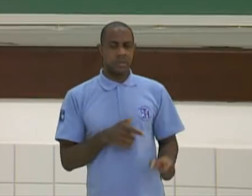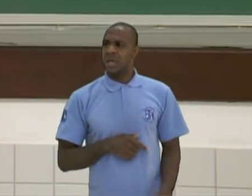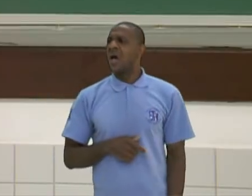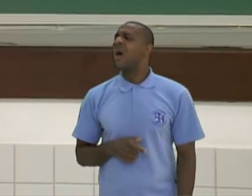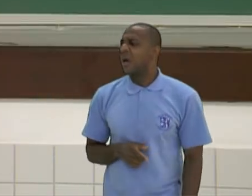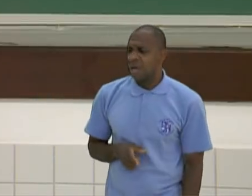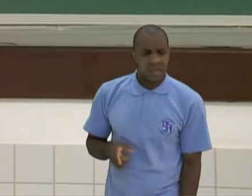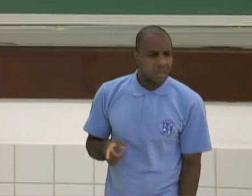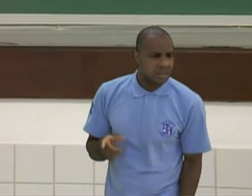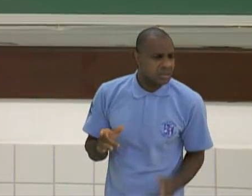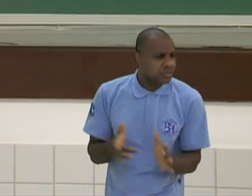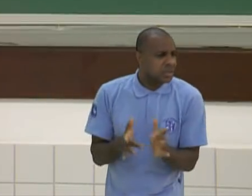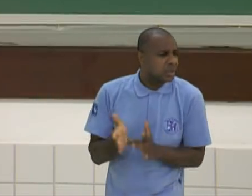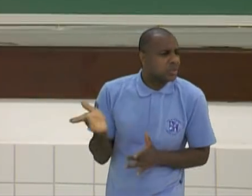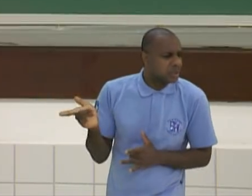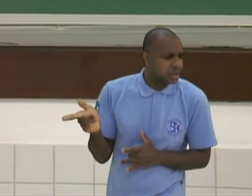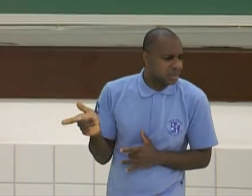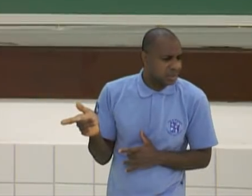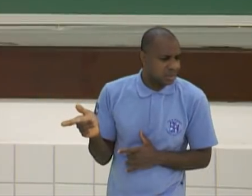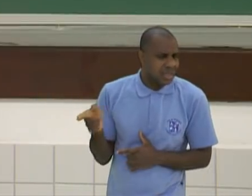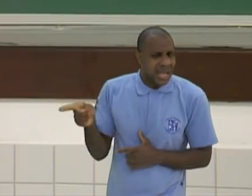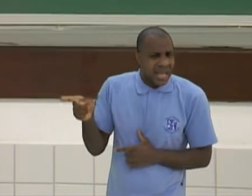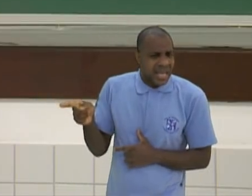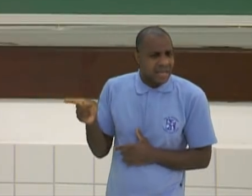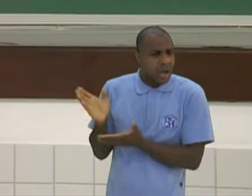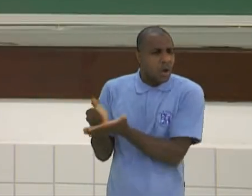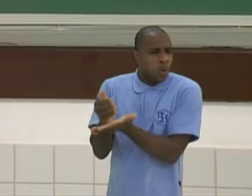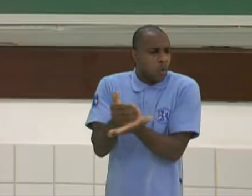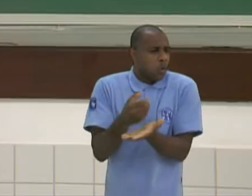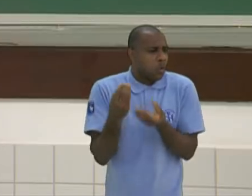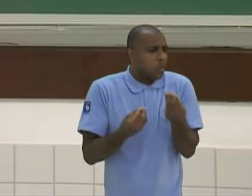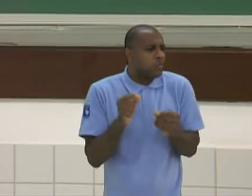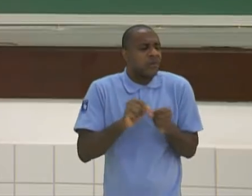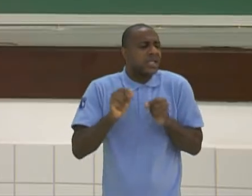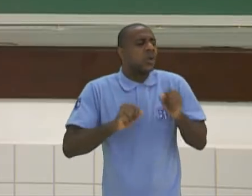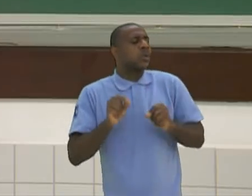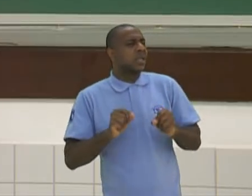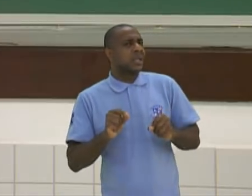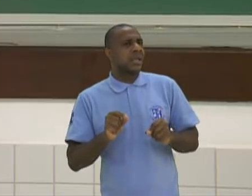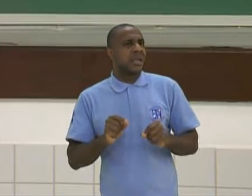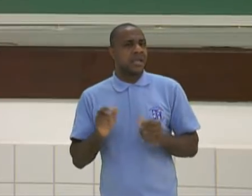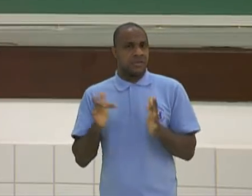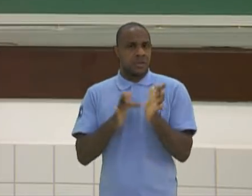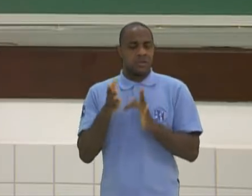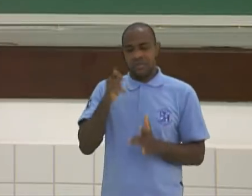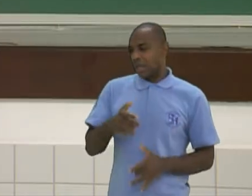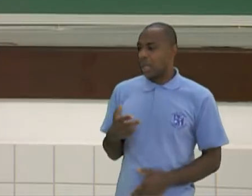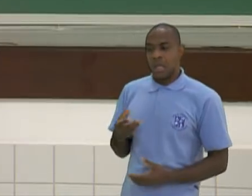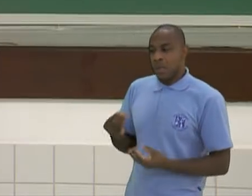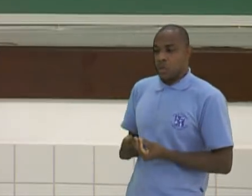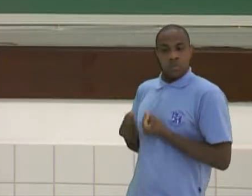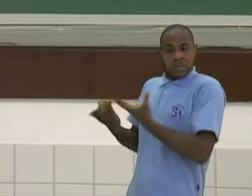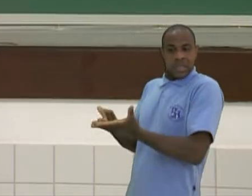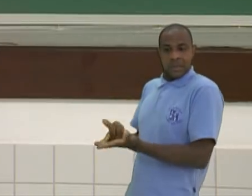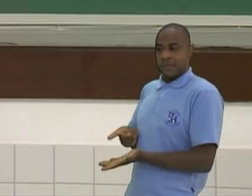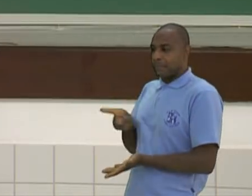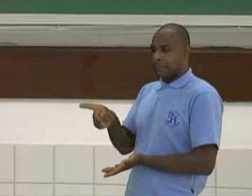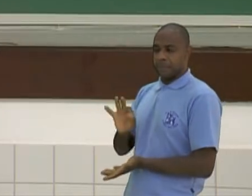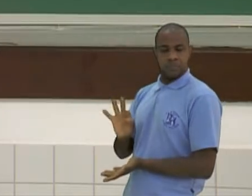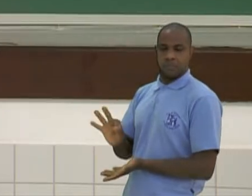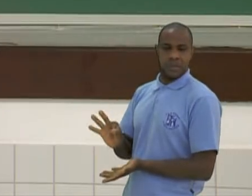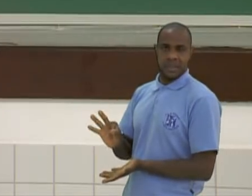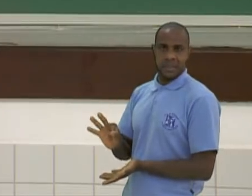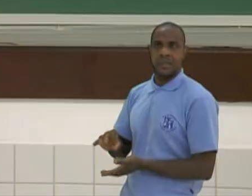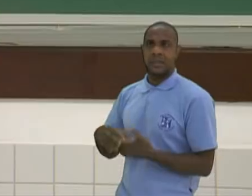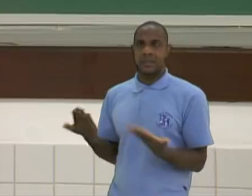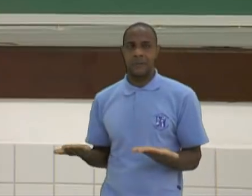então dê para eles. Não tem? Então, você sente a forte crítica colocada nessa situação, em uma religião